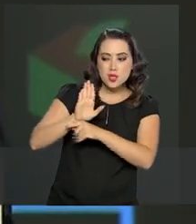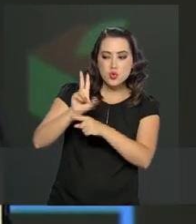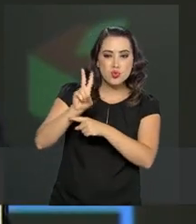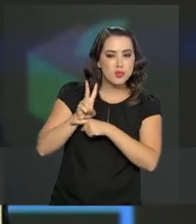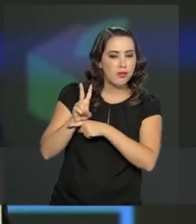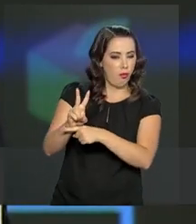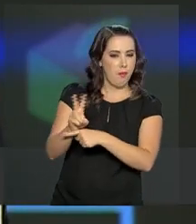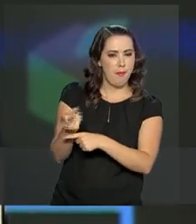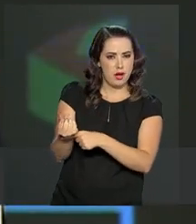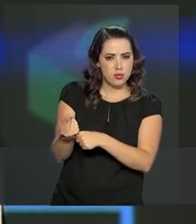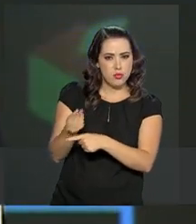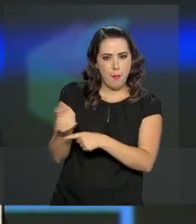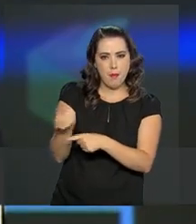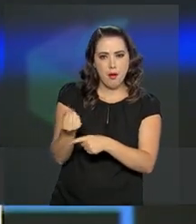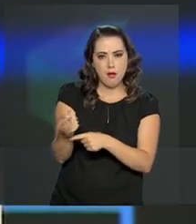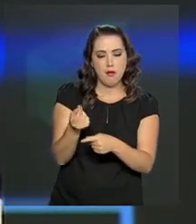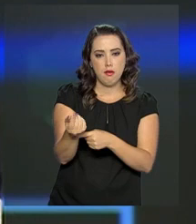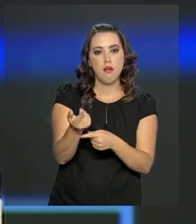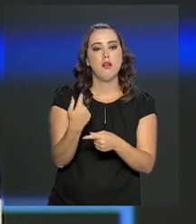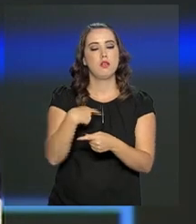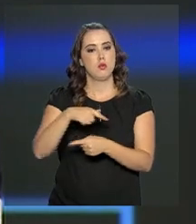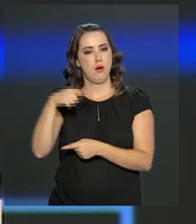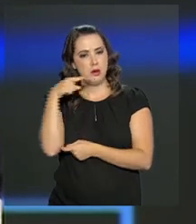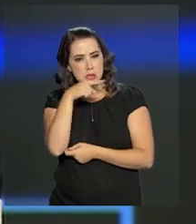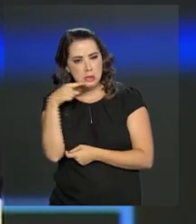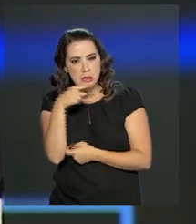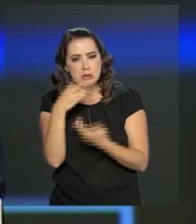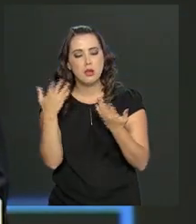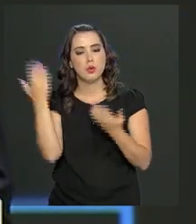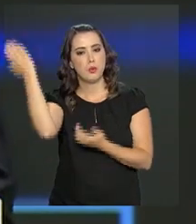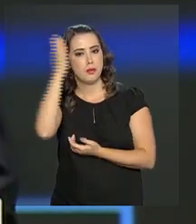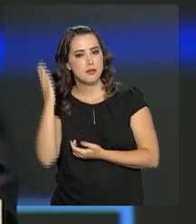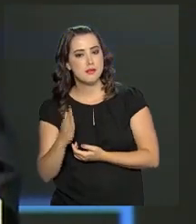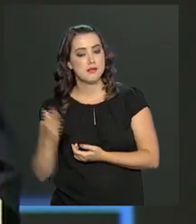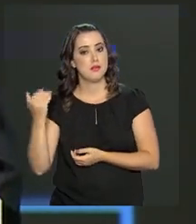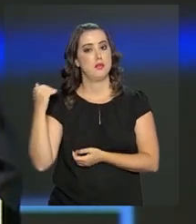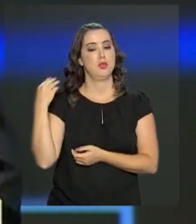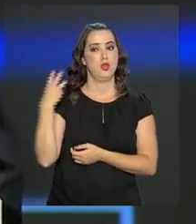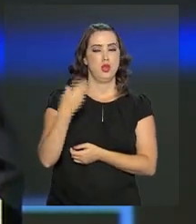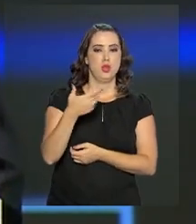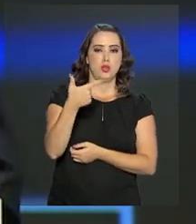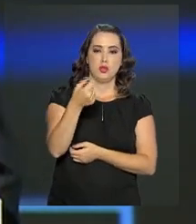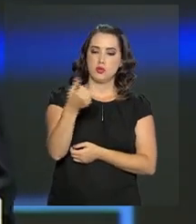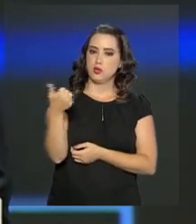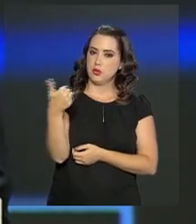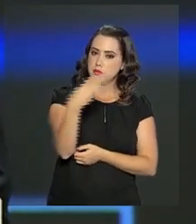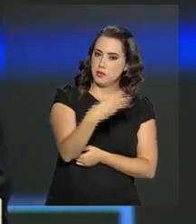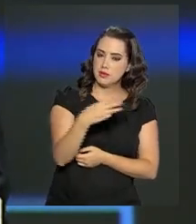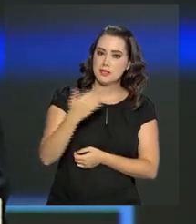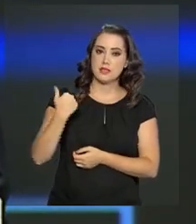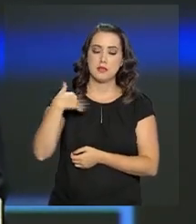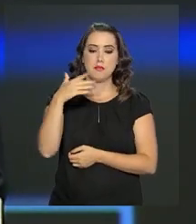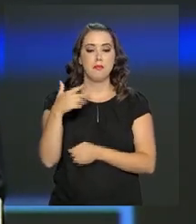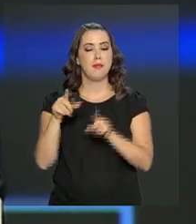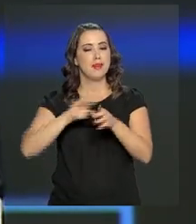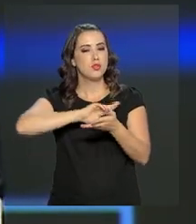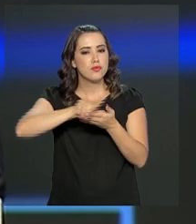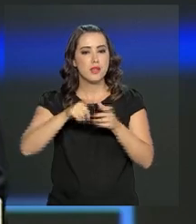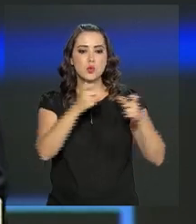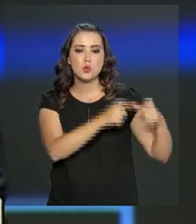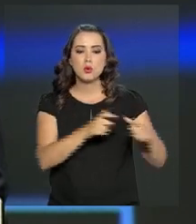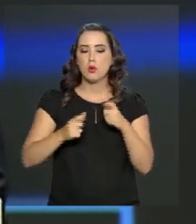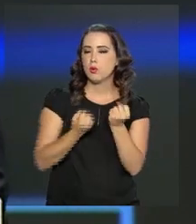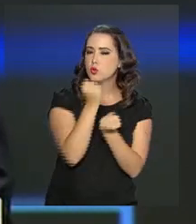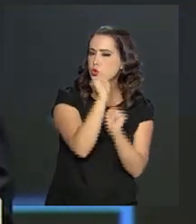setor sucroalcooleiro do Brasil. Desde 2003, nós tivemos mais de 120 usinas implantadas no Brasil. O BNDES